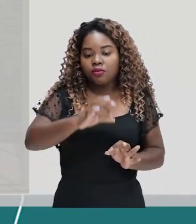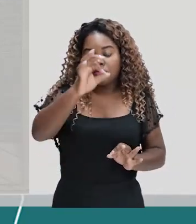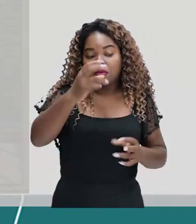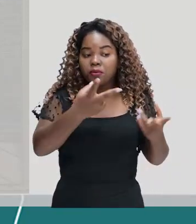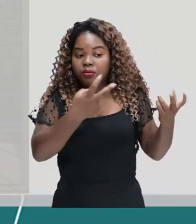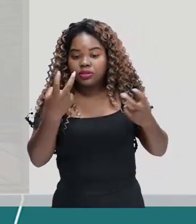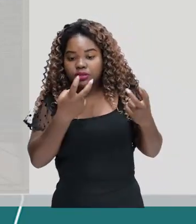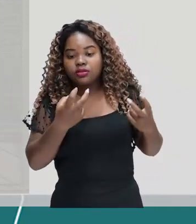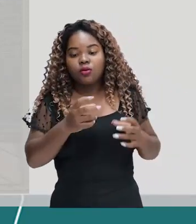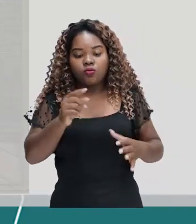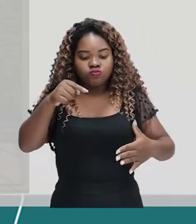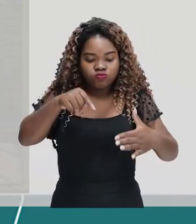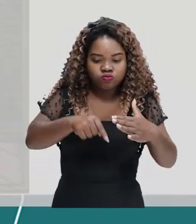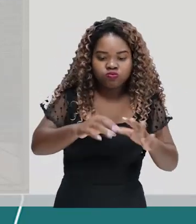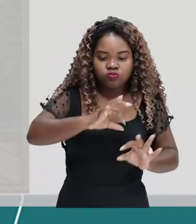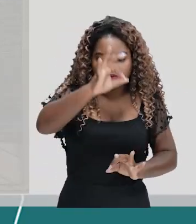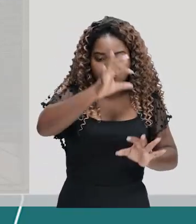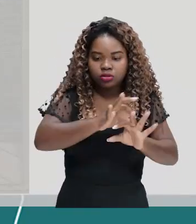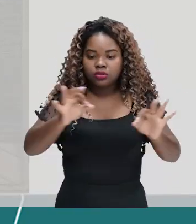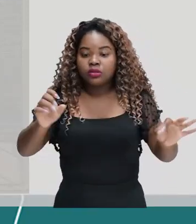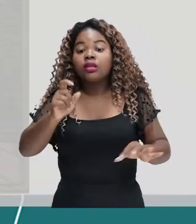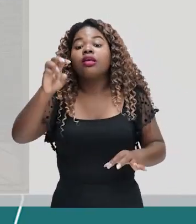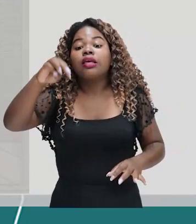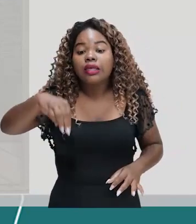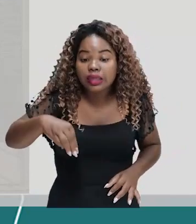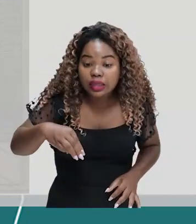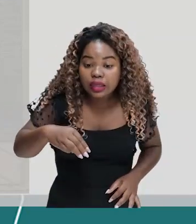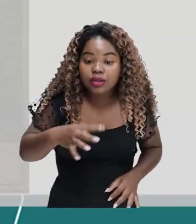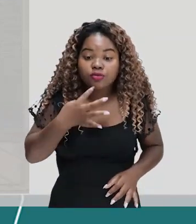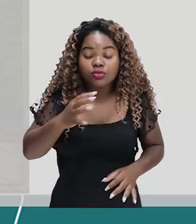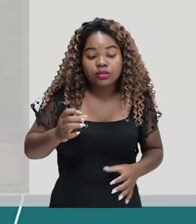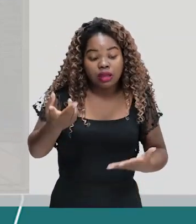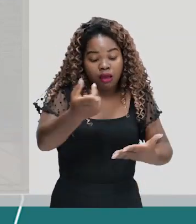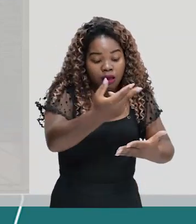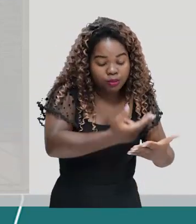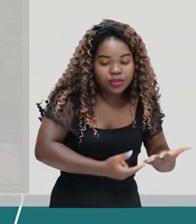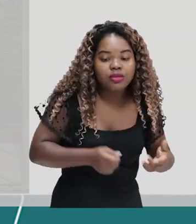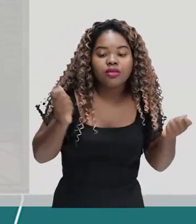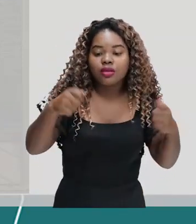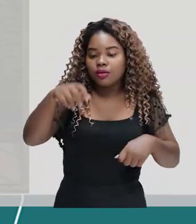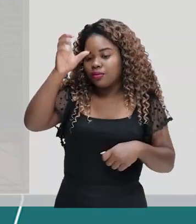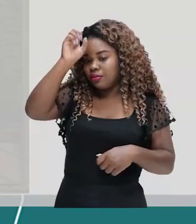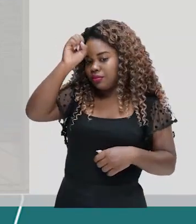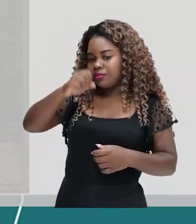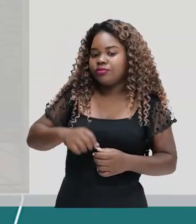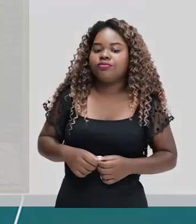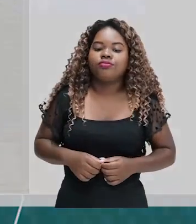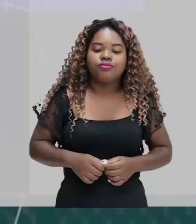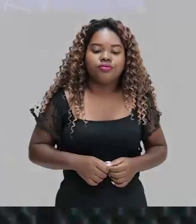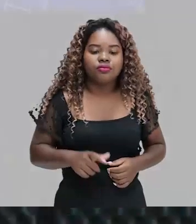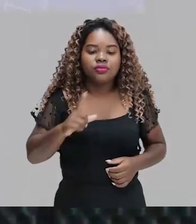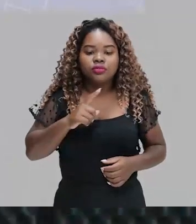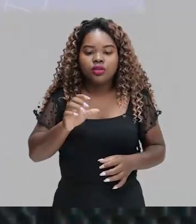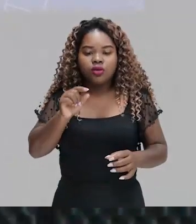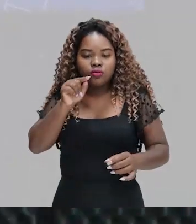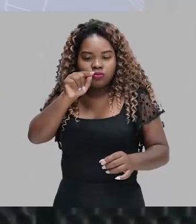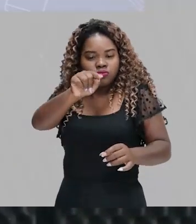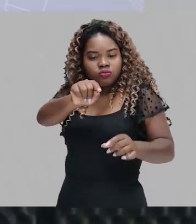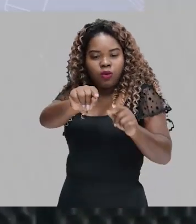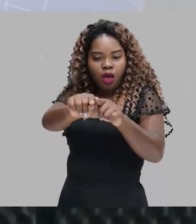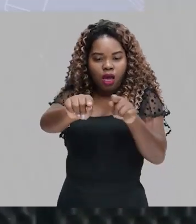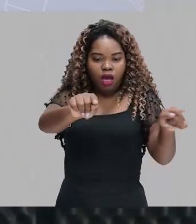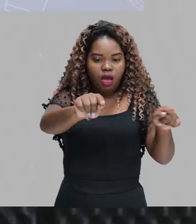Quem não sabe desenhar, dá para aprender a fazer isso aqui. E é muito mais simples que você imagina. Ponto de fuga, linha do horizonte, mas temos uma aula na plataforma sobre